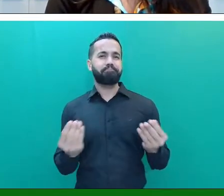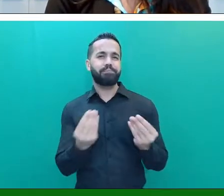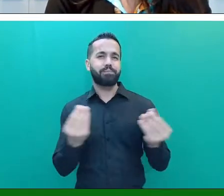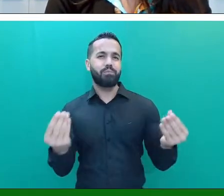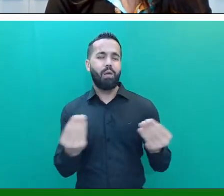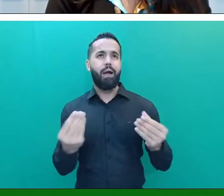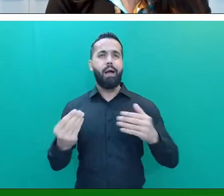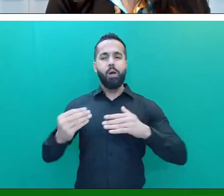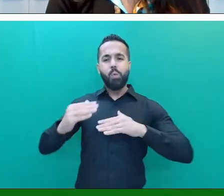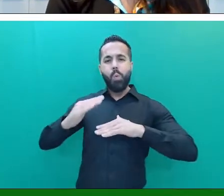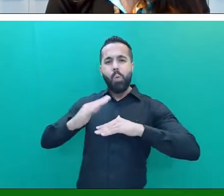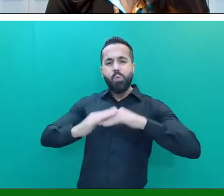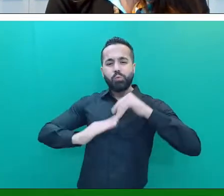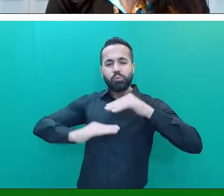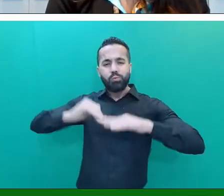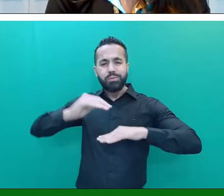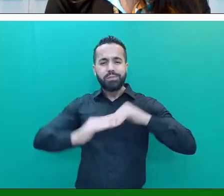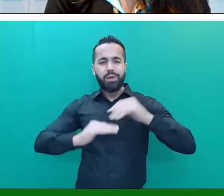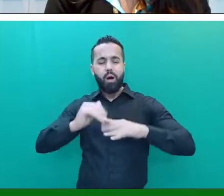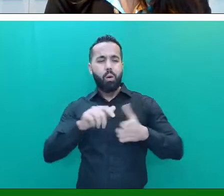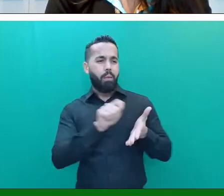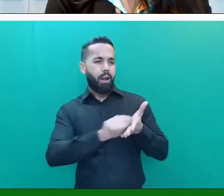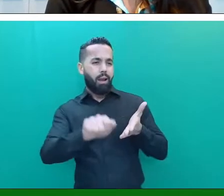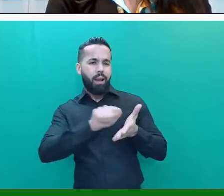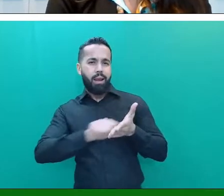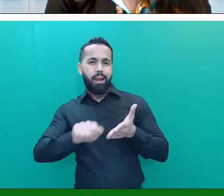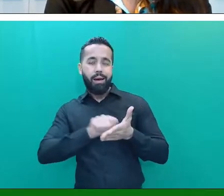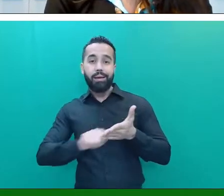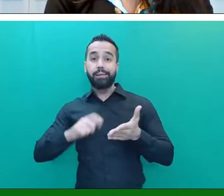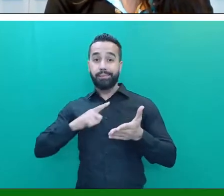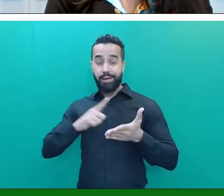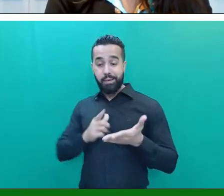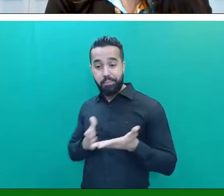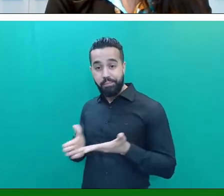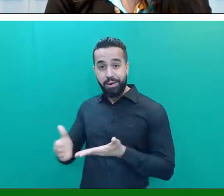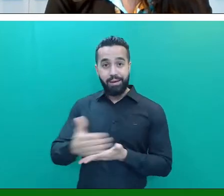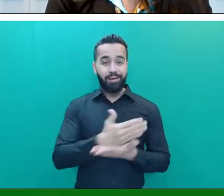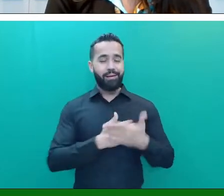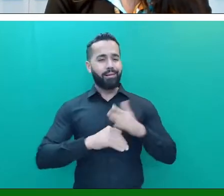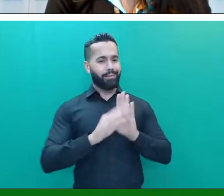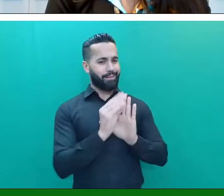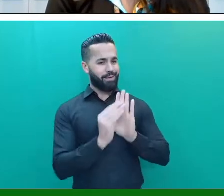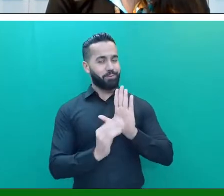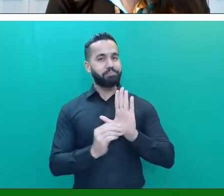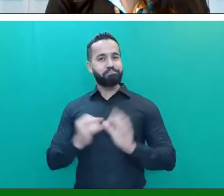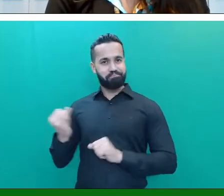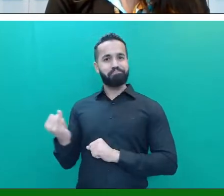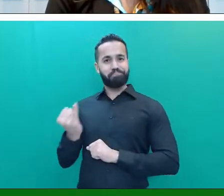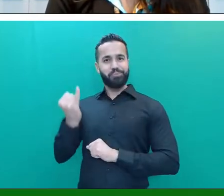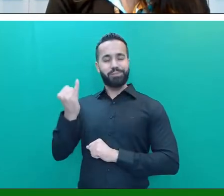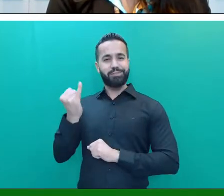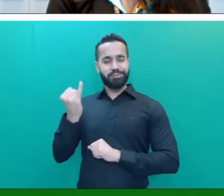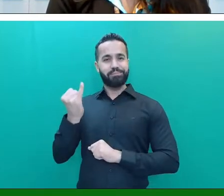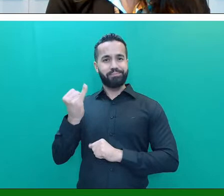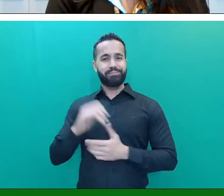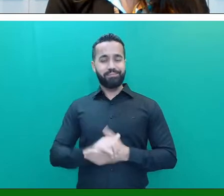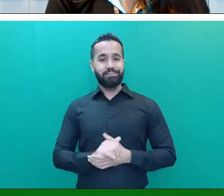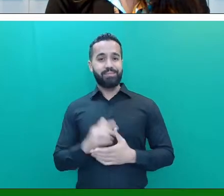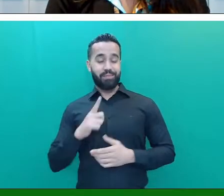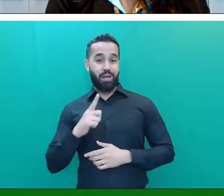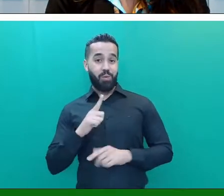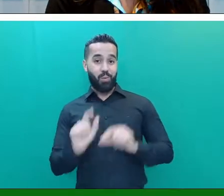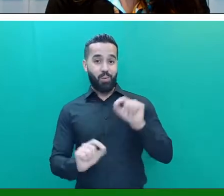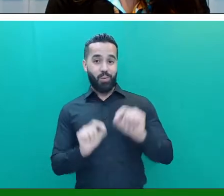construída, e depois com um dado muito importante, não é? Que não é sempre, não tem sido muito raro ultimamente, fazendo uso de